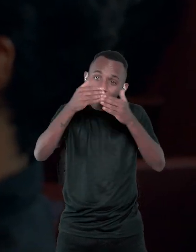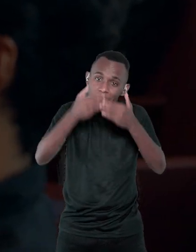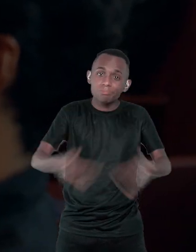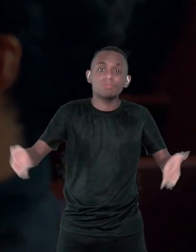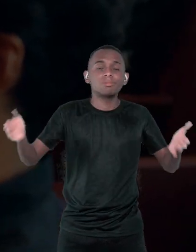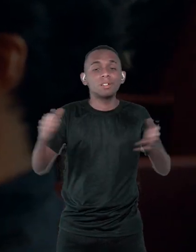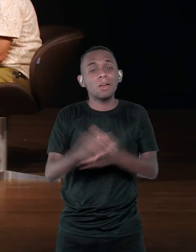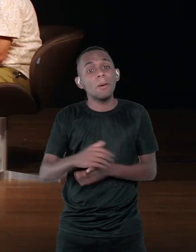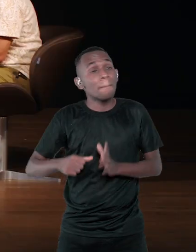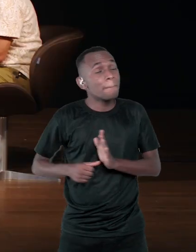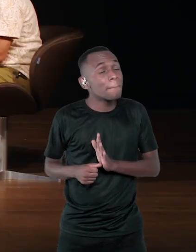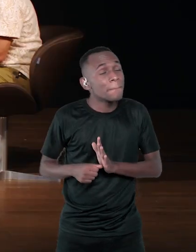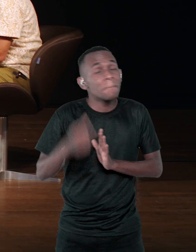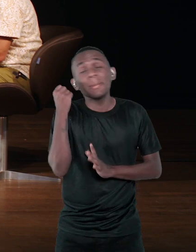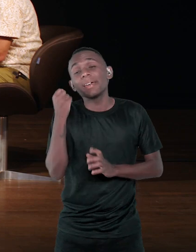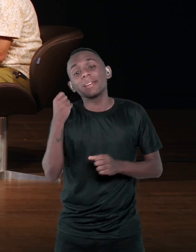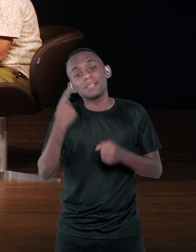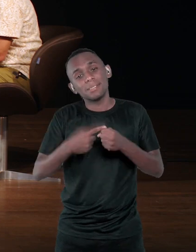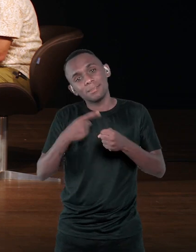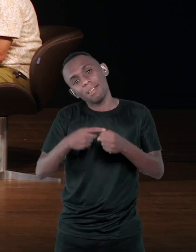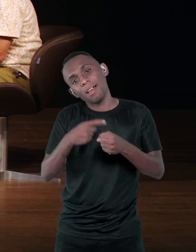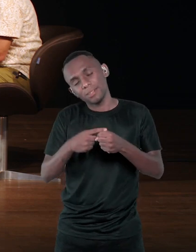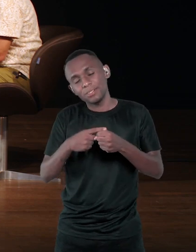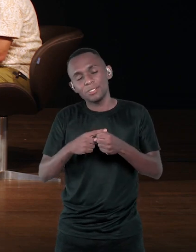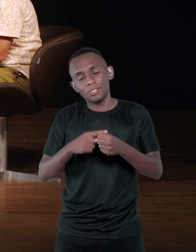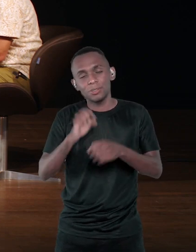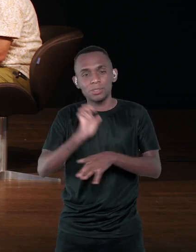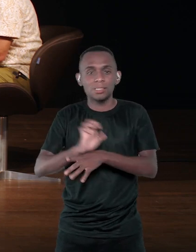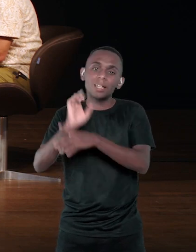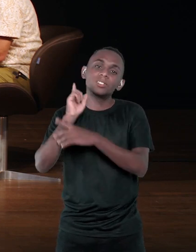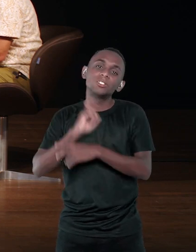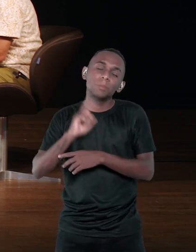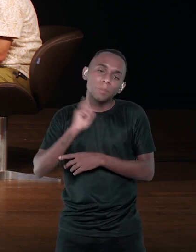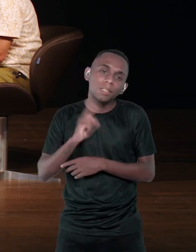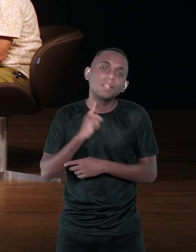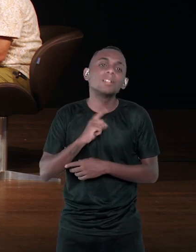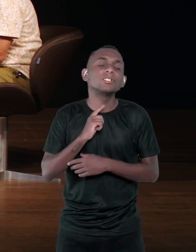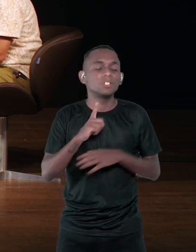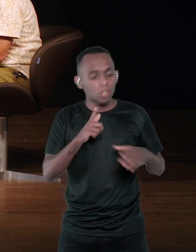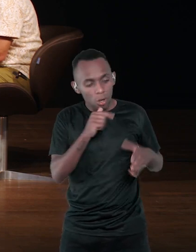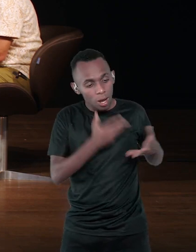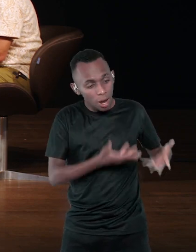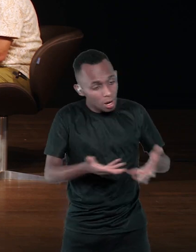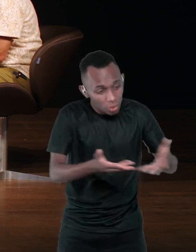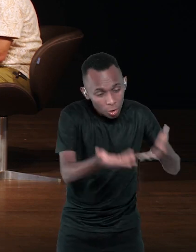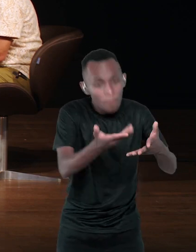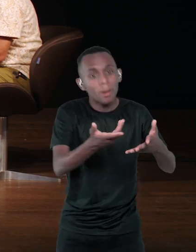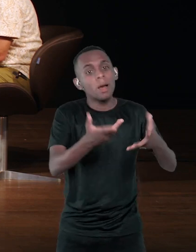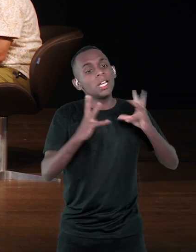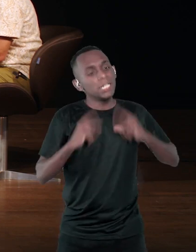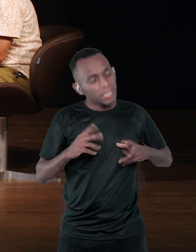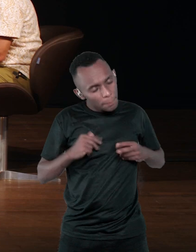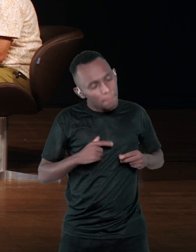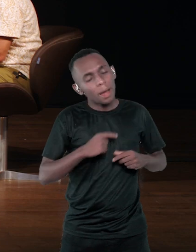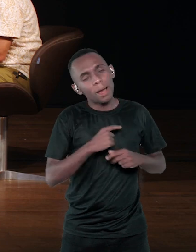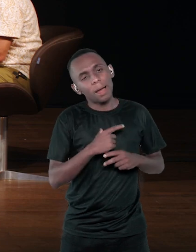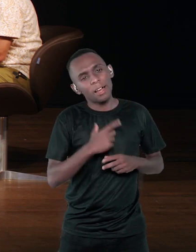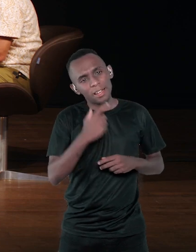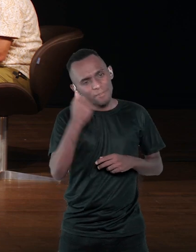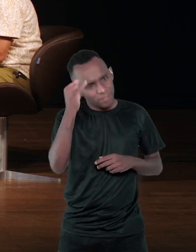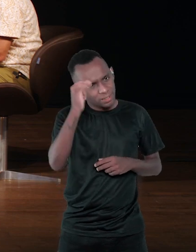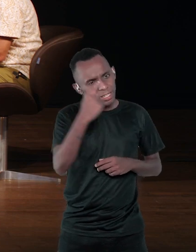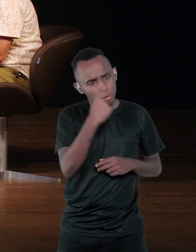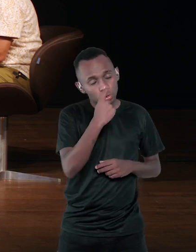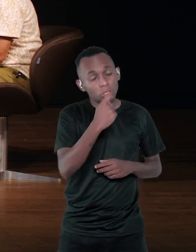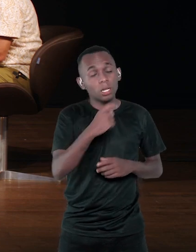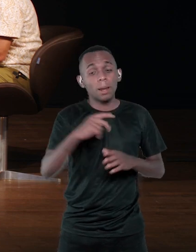primeiro município mineiro a recuperar seus rios a partir do trabalho das suas escolas, e a gente está muito